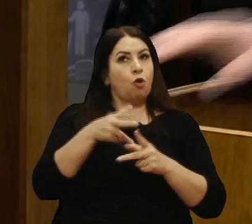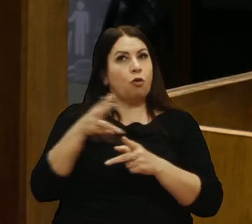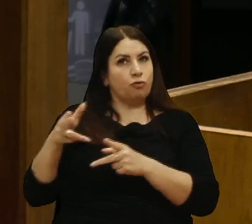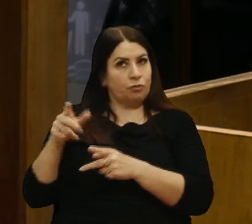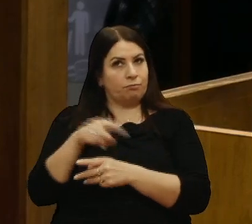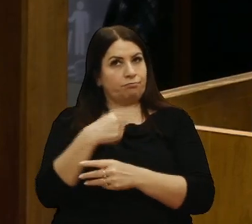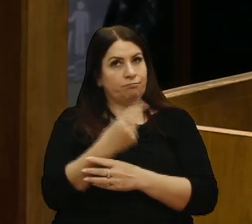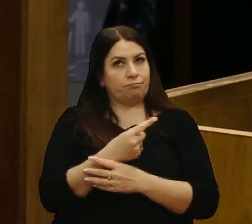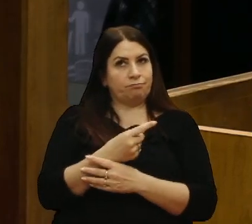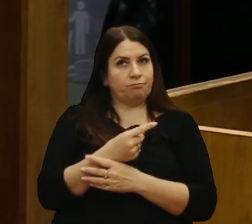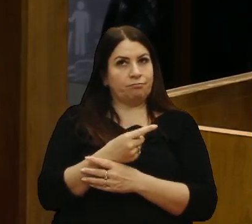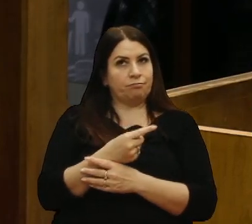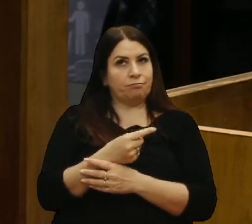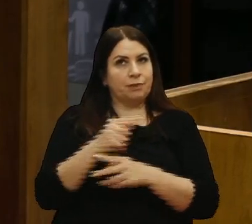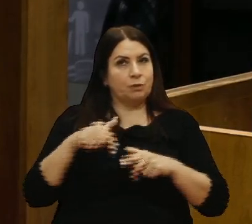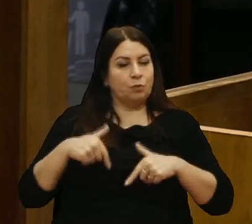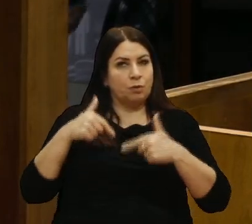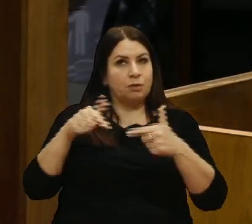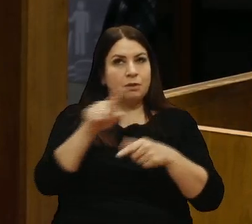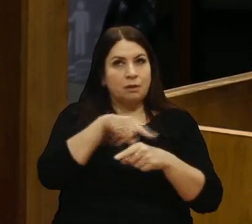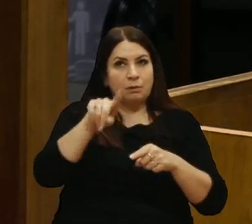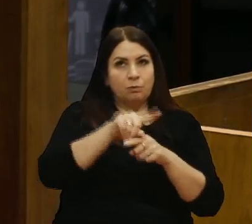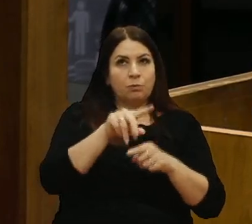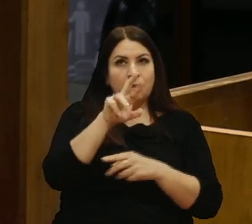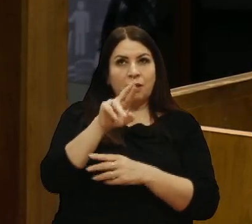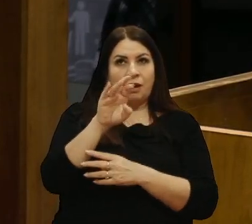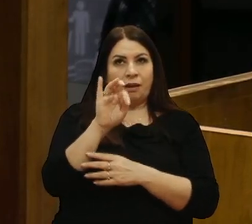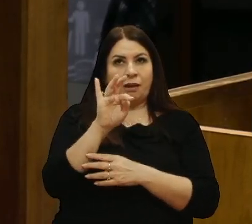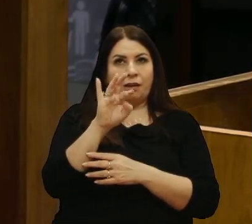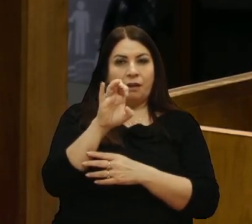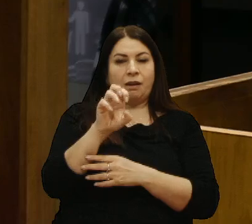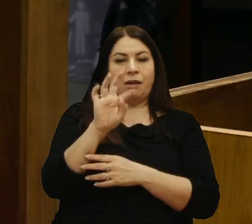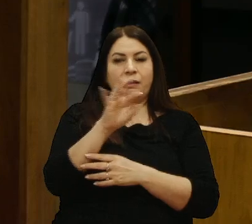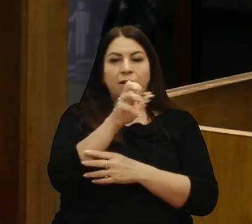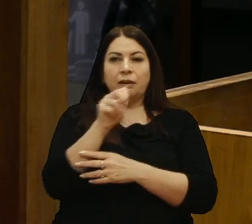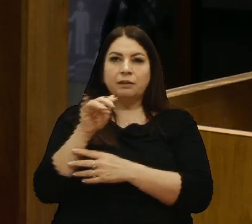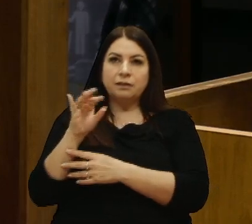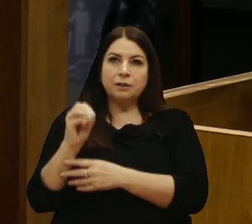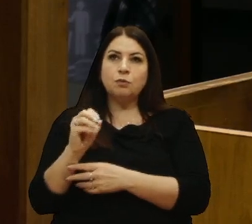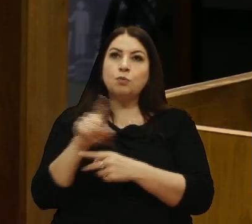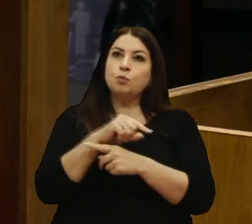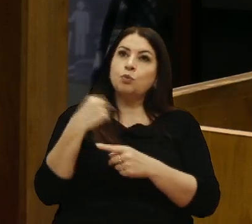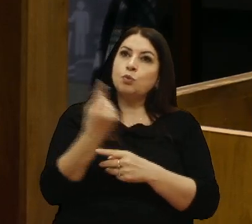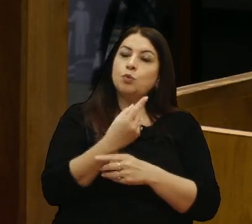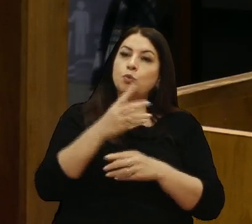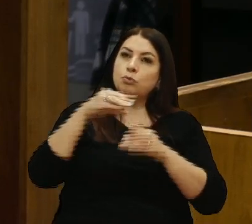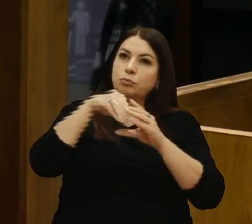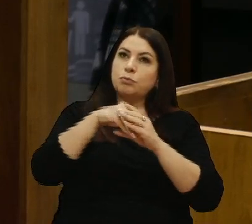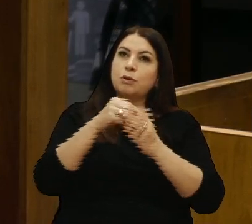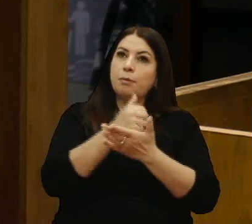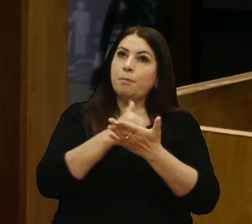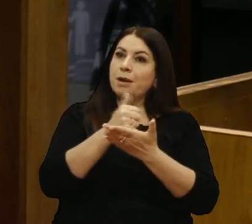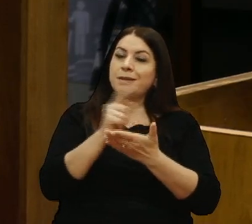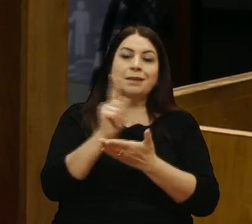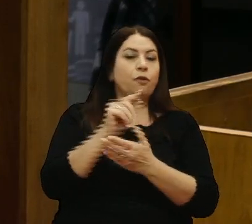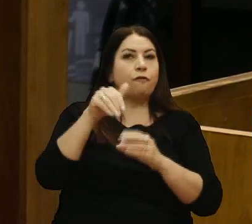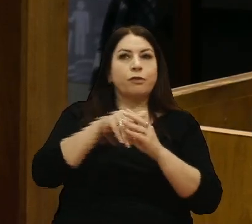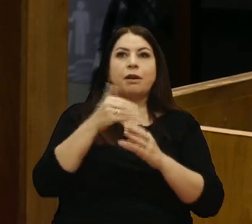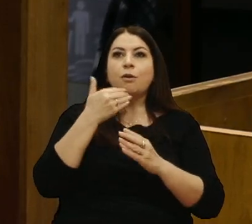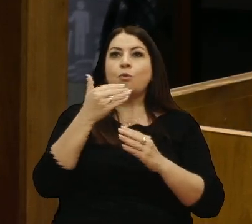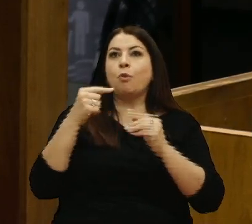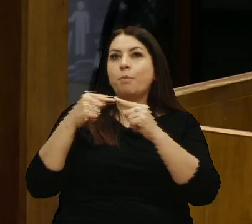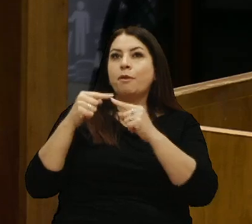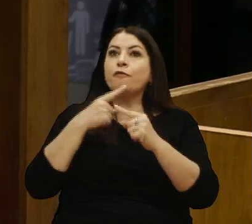retaliação. A ação do Palácio do Planalto é vista como retaliação aos integrantes da base que não votaram alinhados